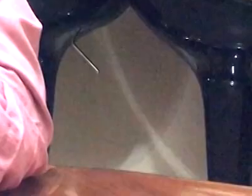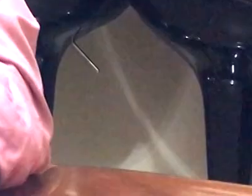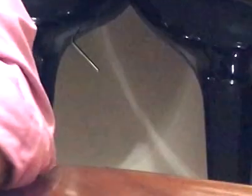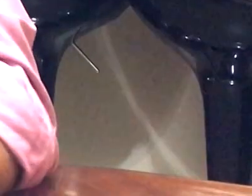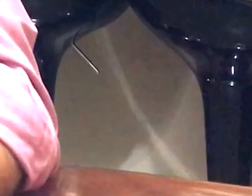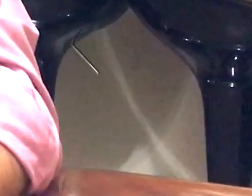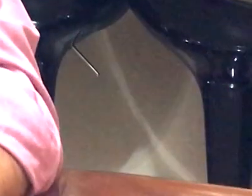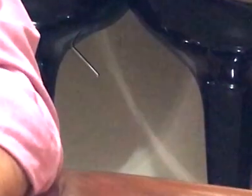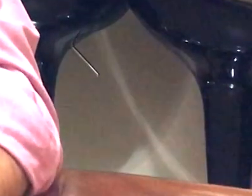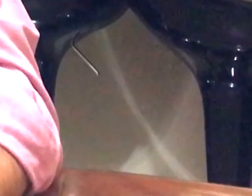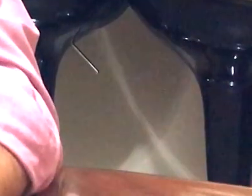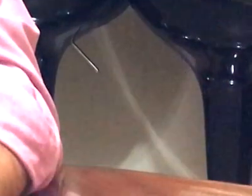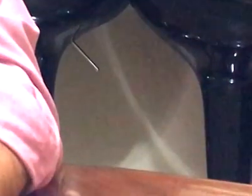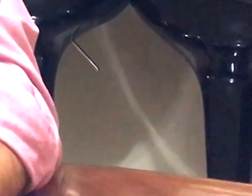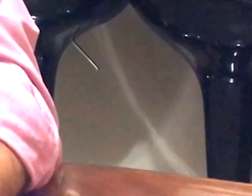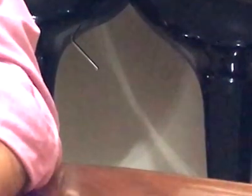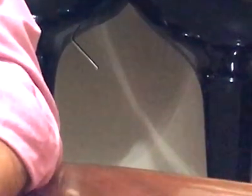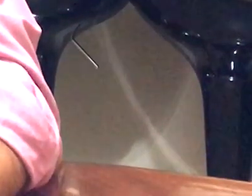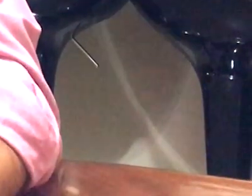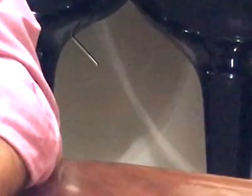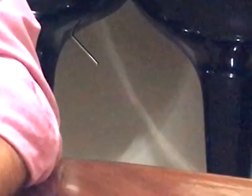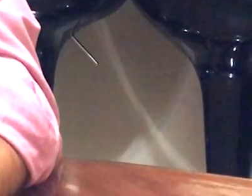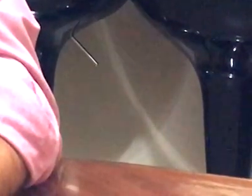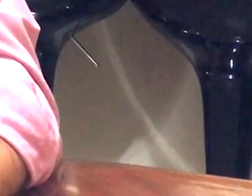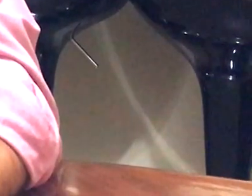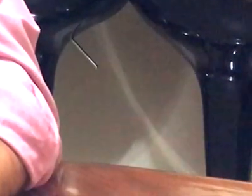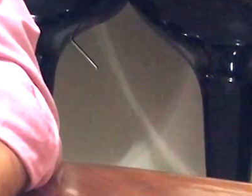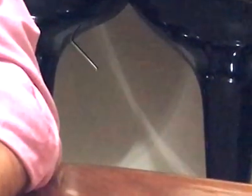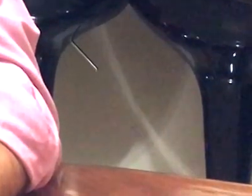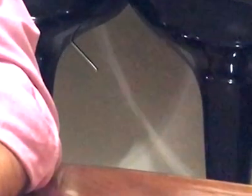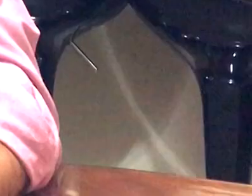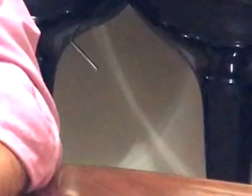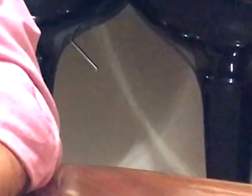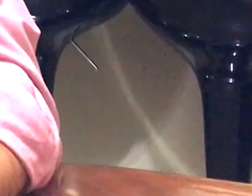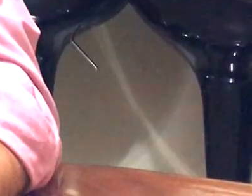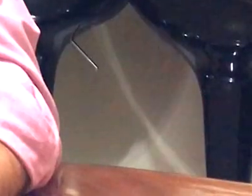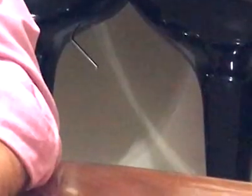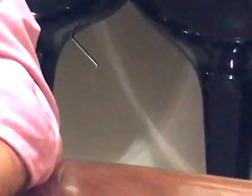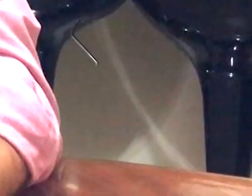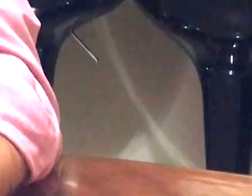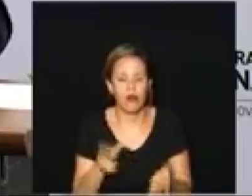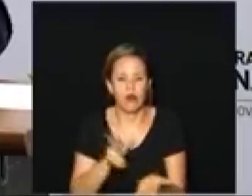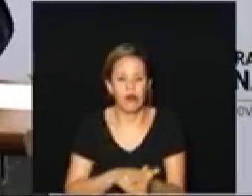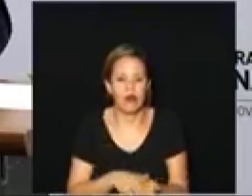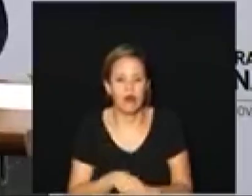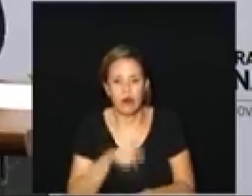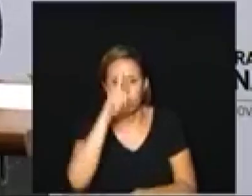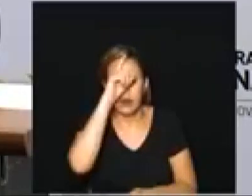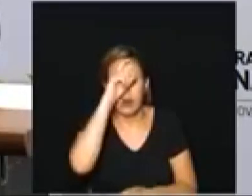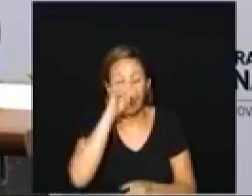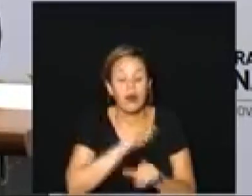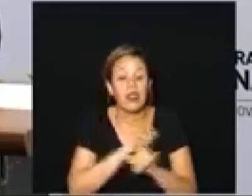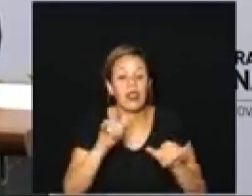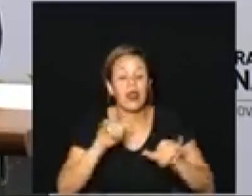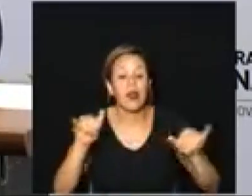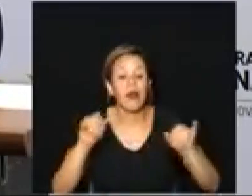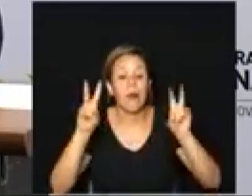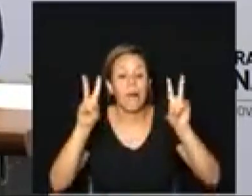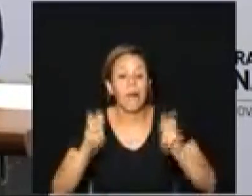futuro. Pois é, na sequência, o prefeito voltou a falar, desta vez sobre a campanha de vacinação. Campanha de